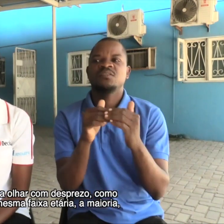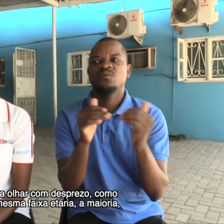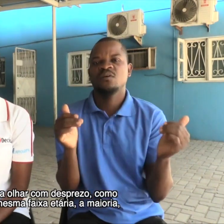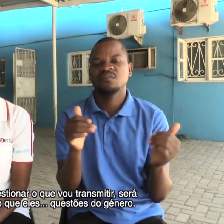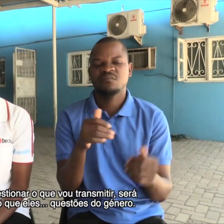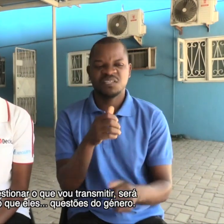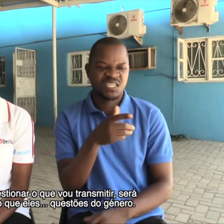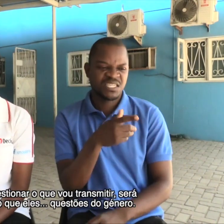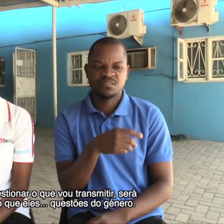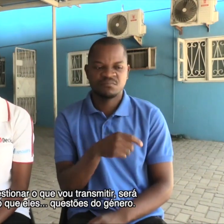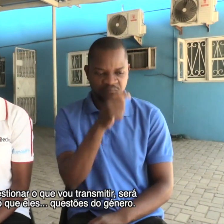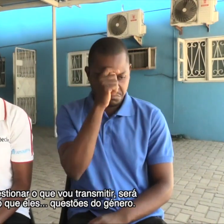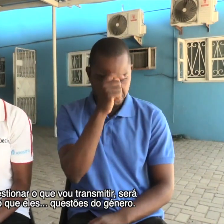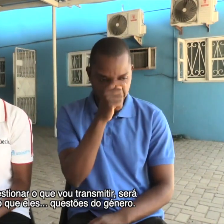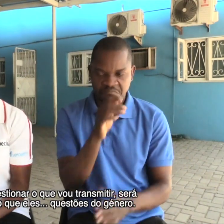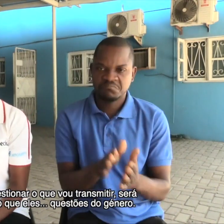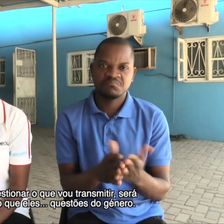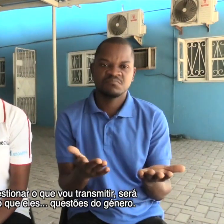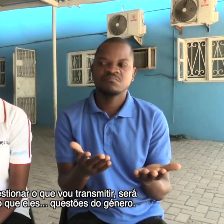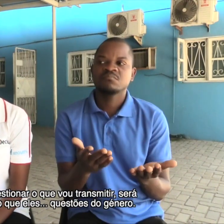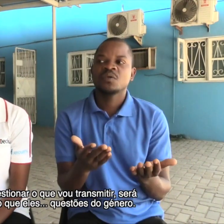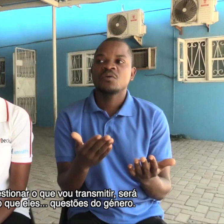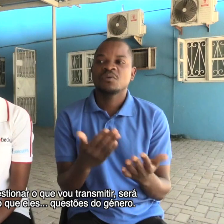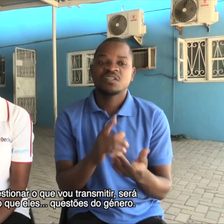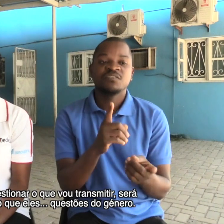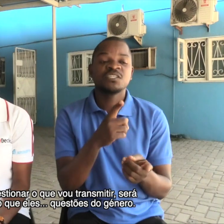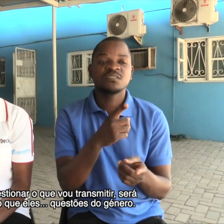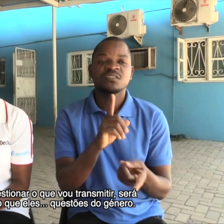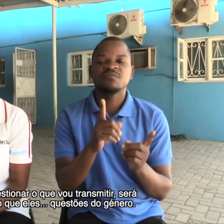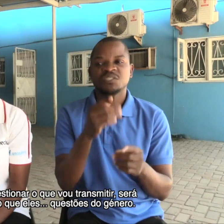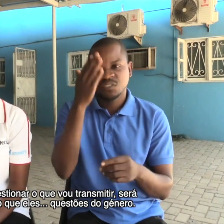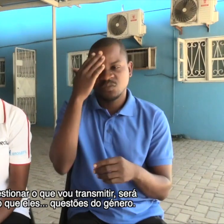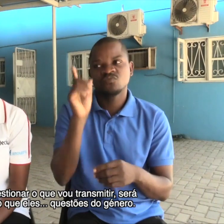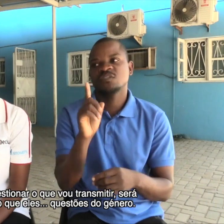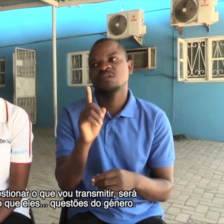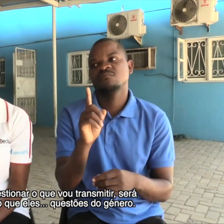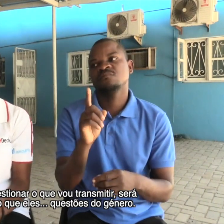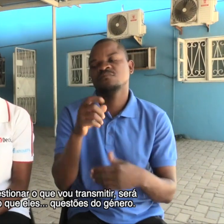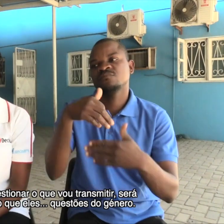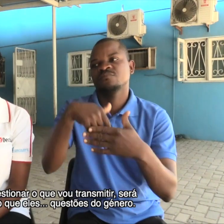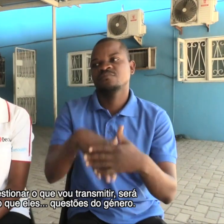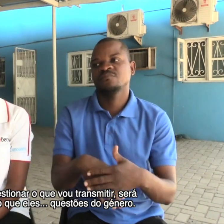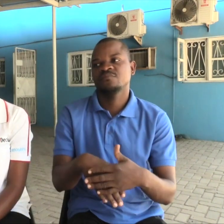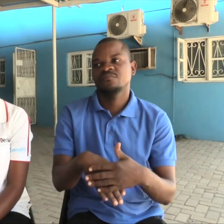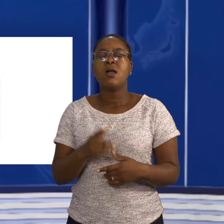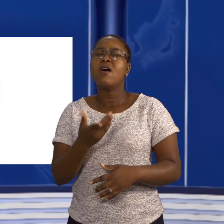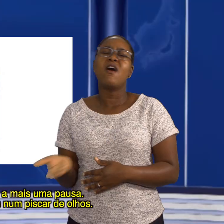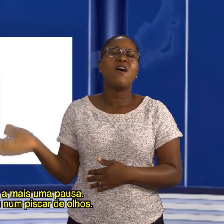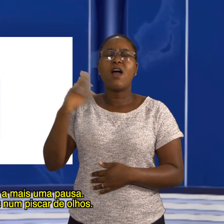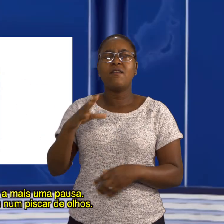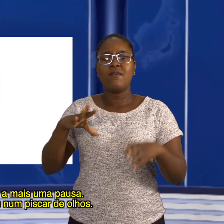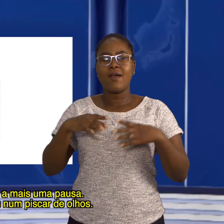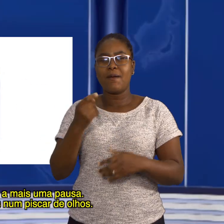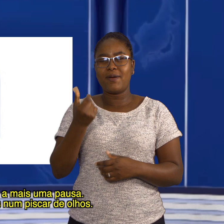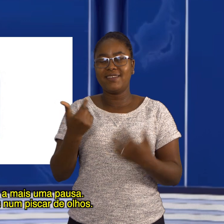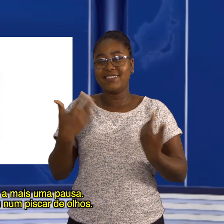maioria. Começam a te olhar o que eu vou transmitir para eles. Será que eu sei mais que eles? Algo do gênero. Vamos